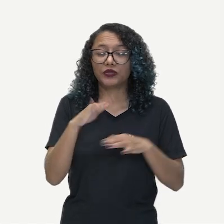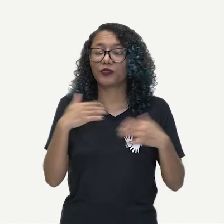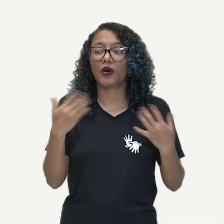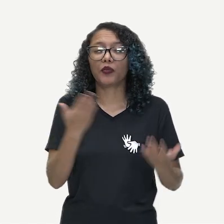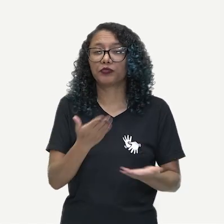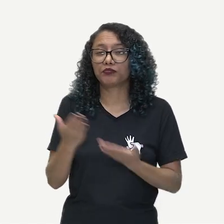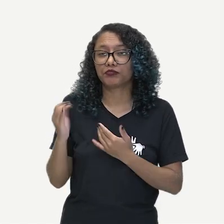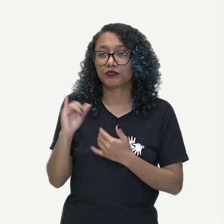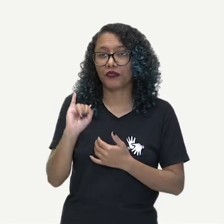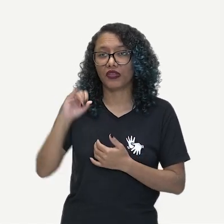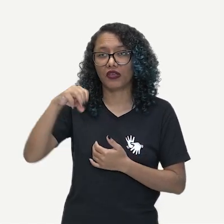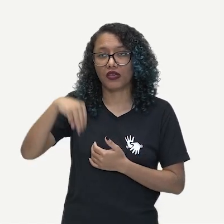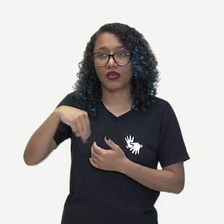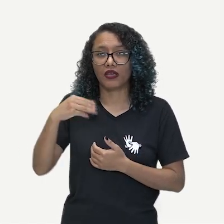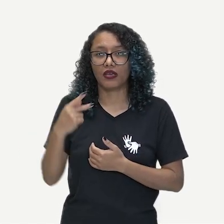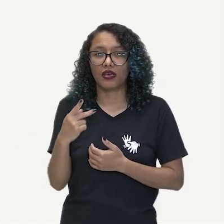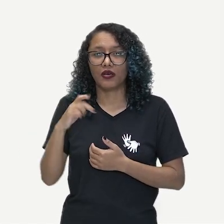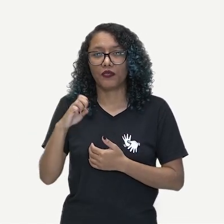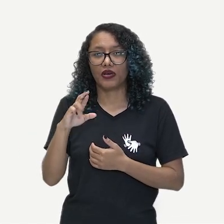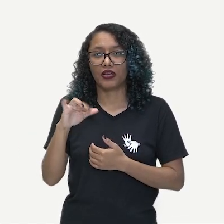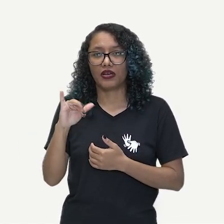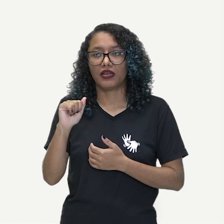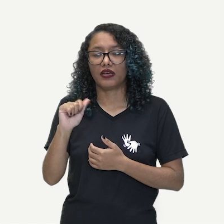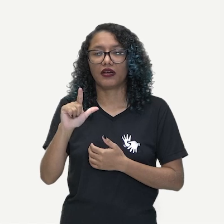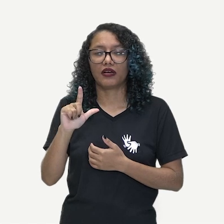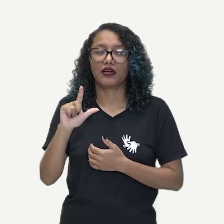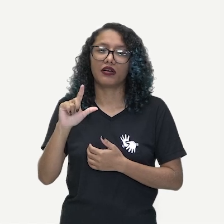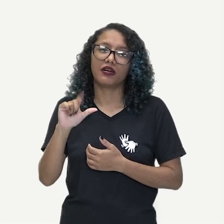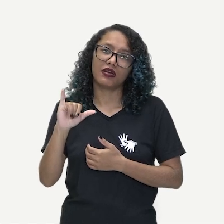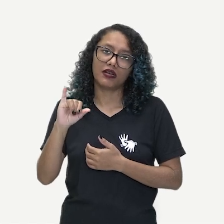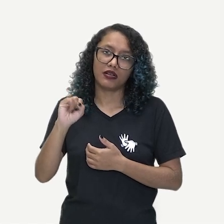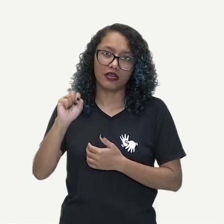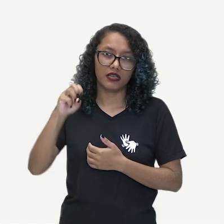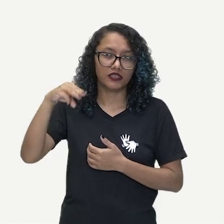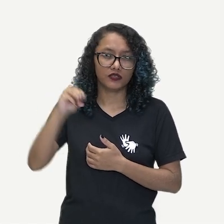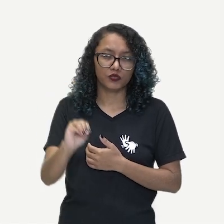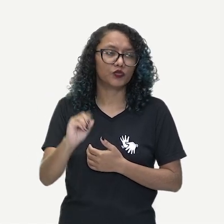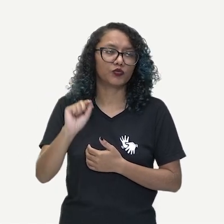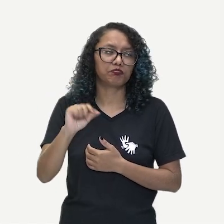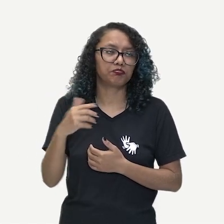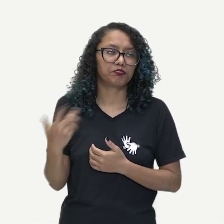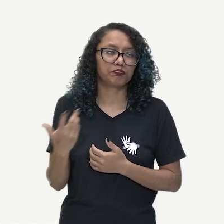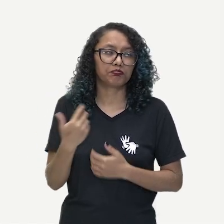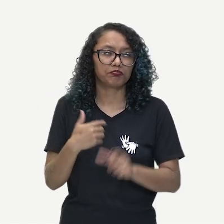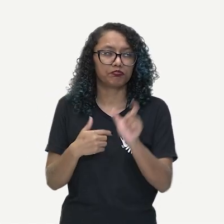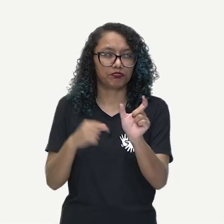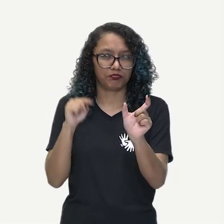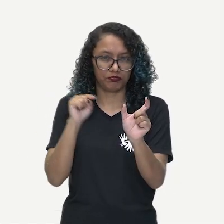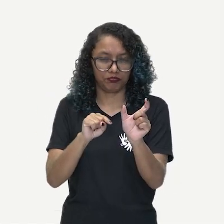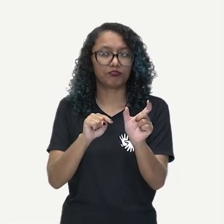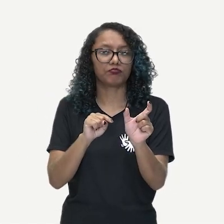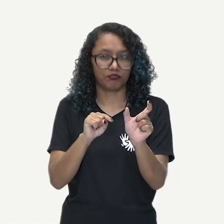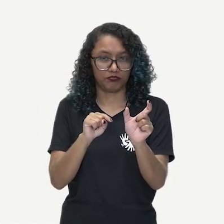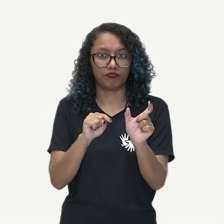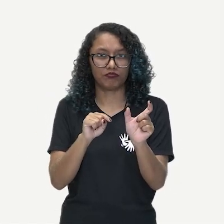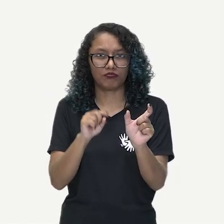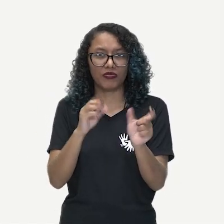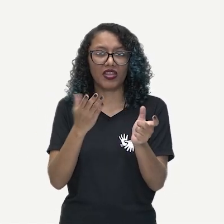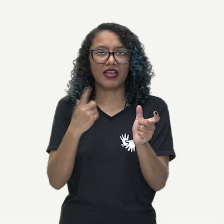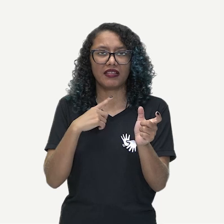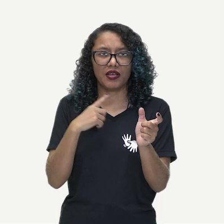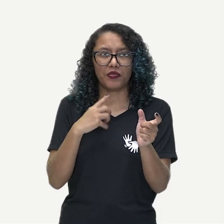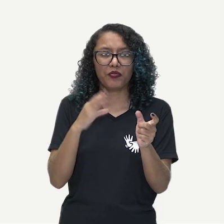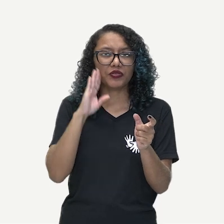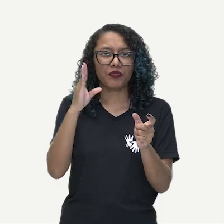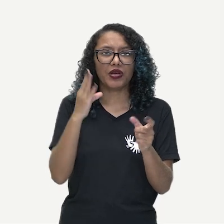o chamado imperialismo. O que é o imperialismo? É um termo que a gente ouve muito mais nas aulas de